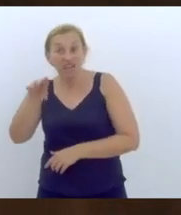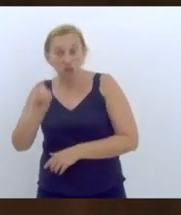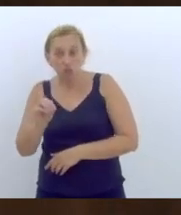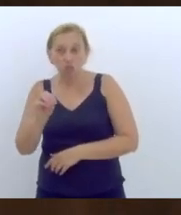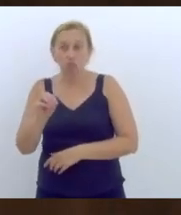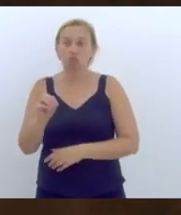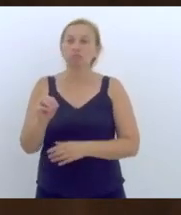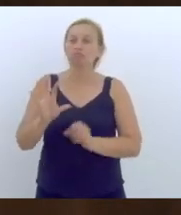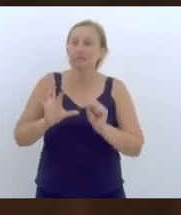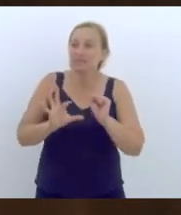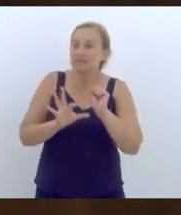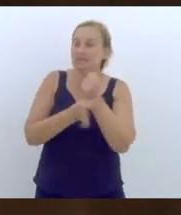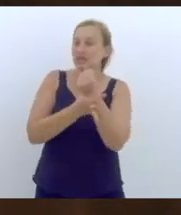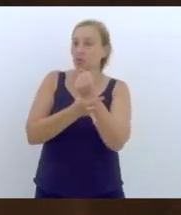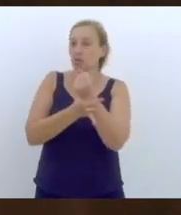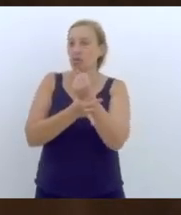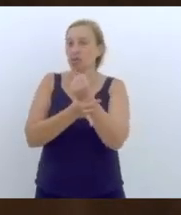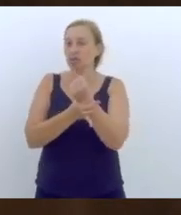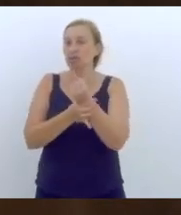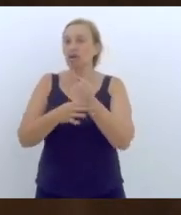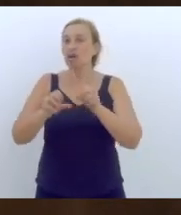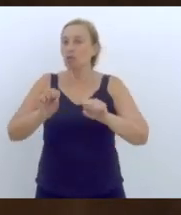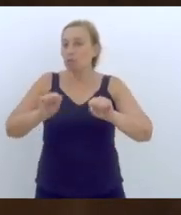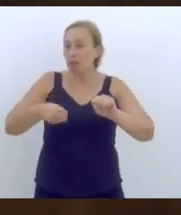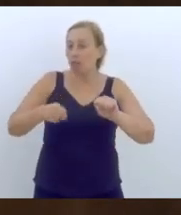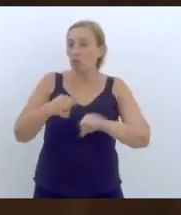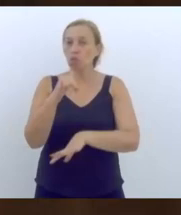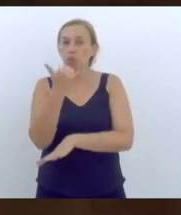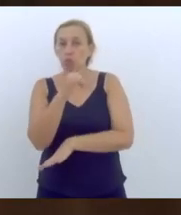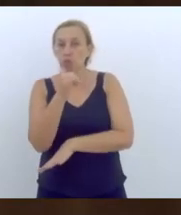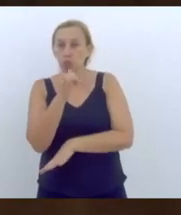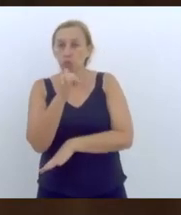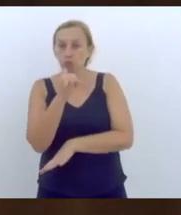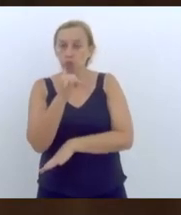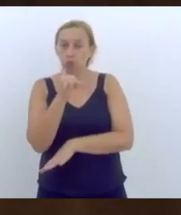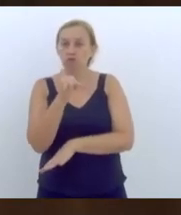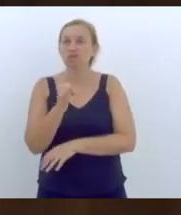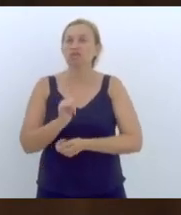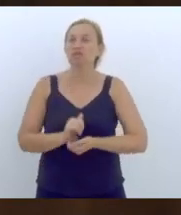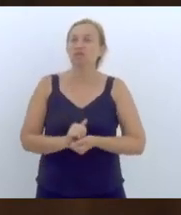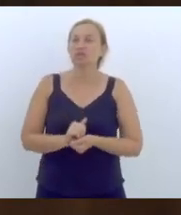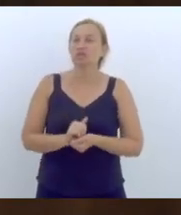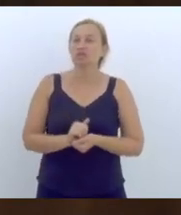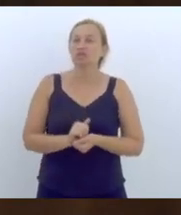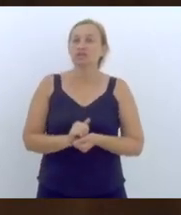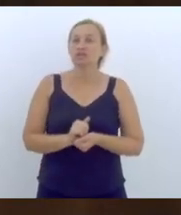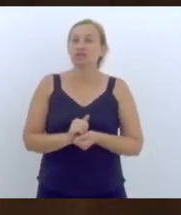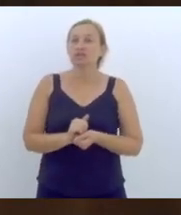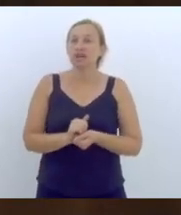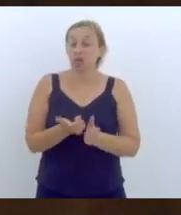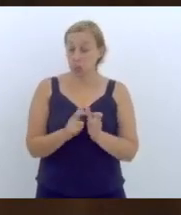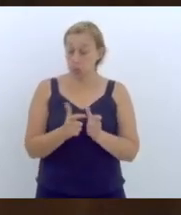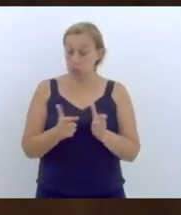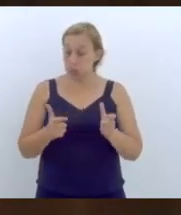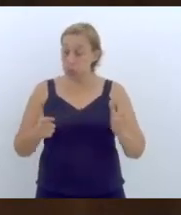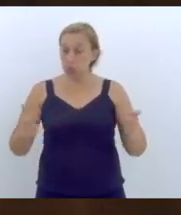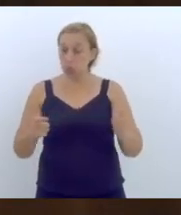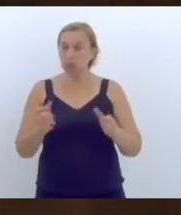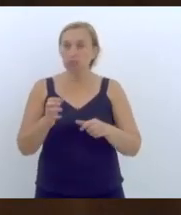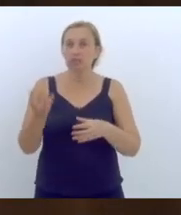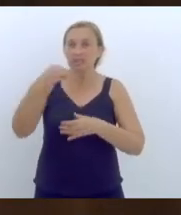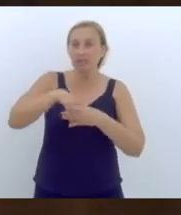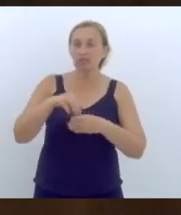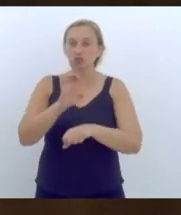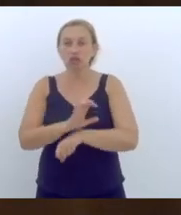requisitos de segurança para motos elétricas e scooter, que isso está virando uma febre no estado do Rio de